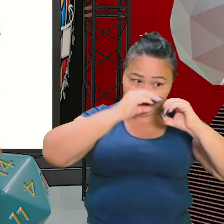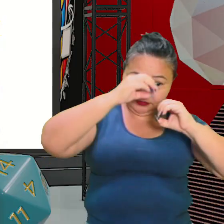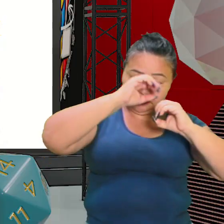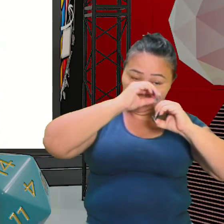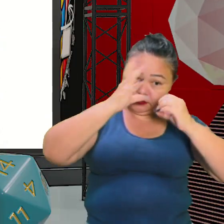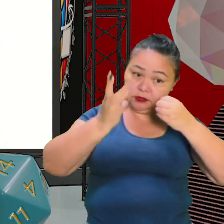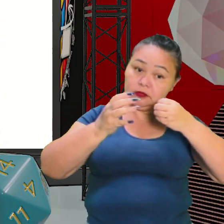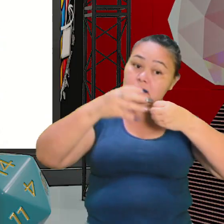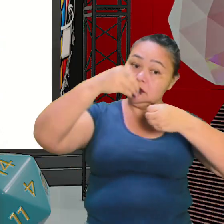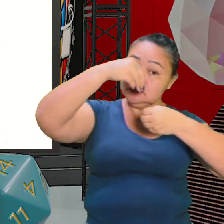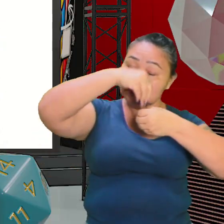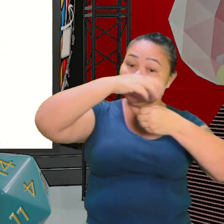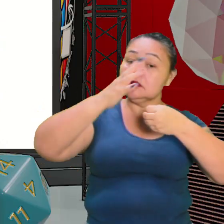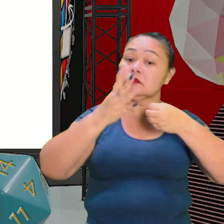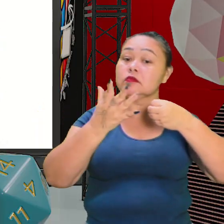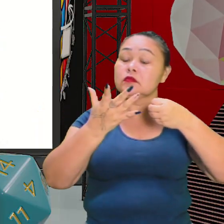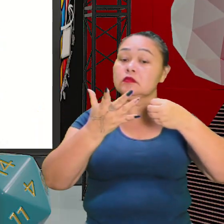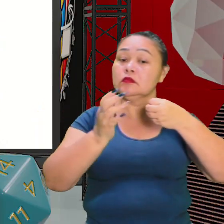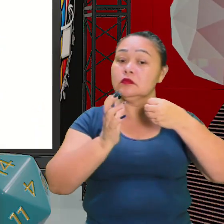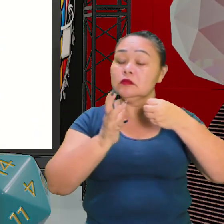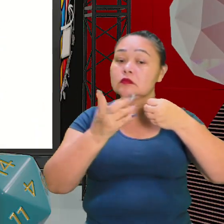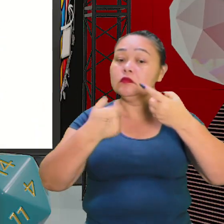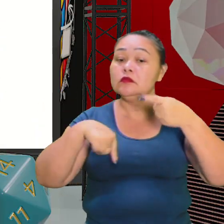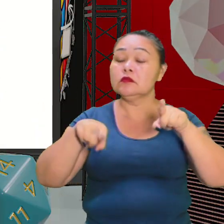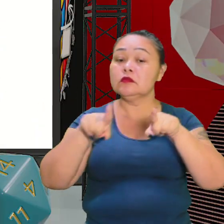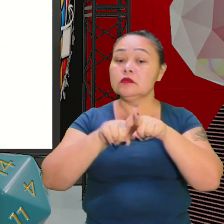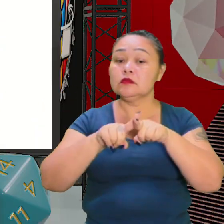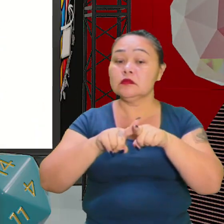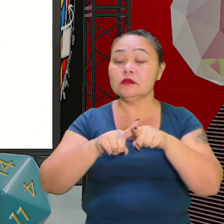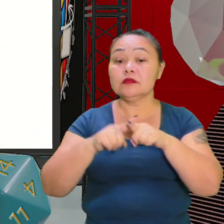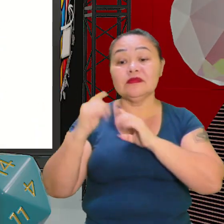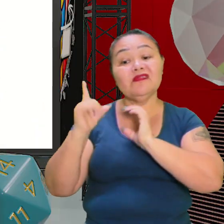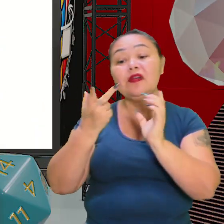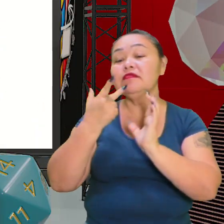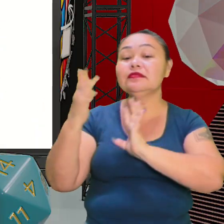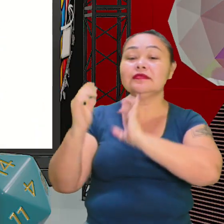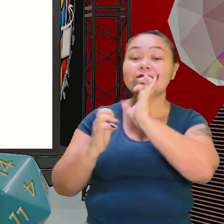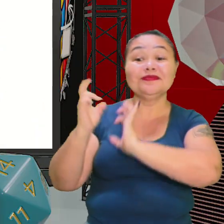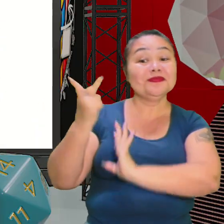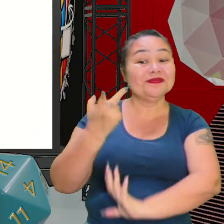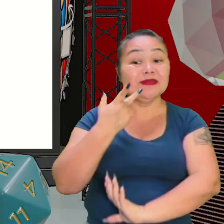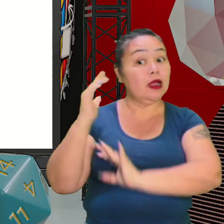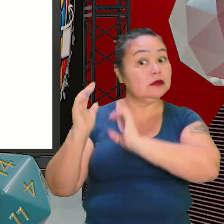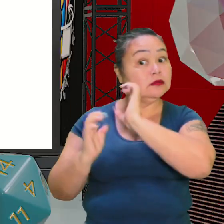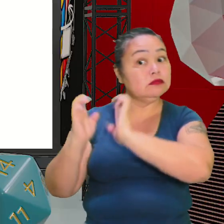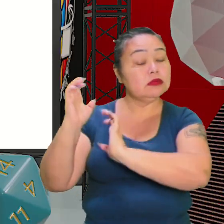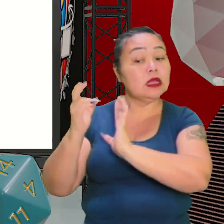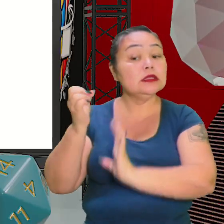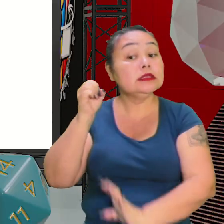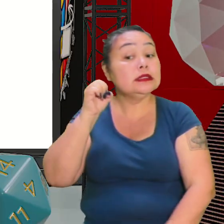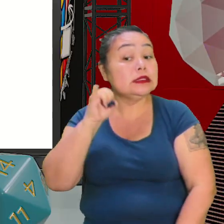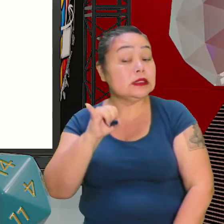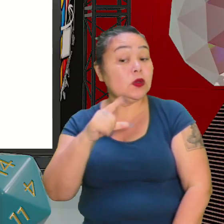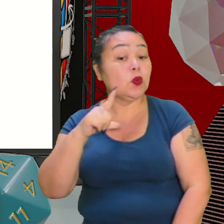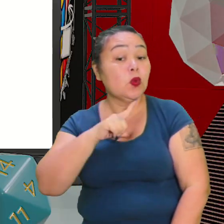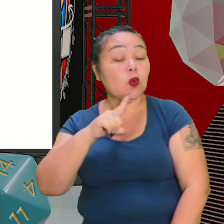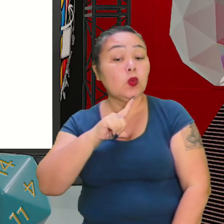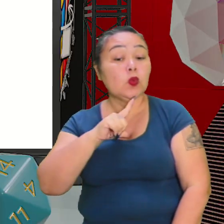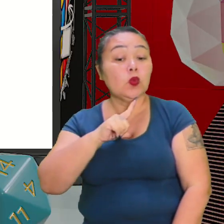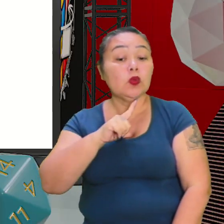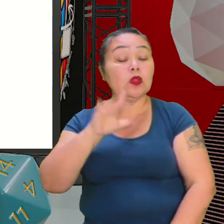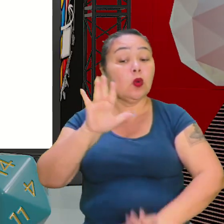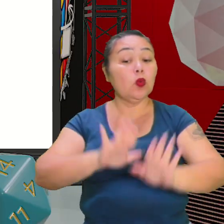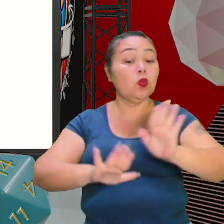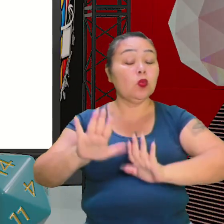partir do zero. Valmir, Inclui o zero. Falando em intrigas, vamos aqui. E se por um acaso eu não